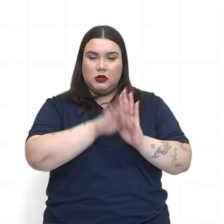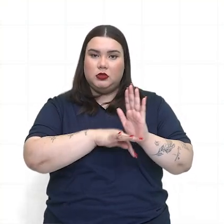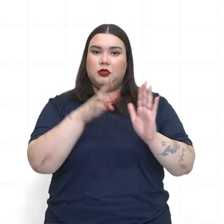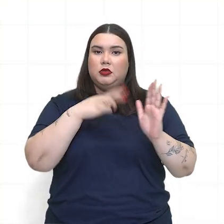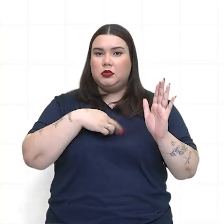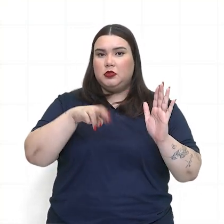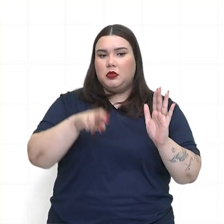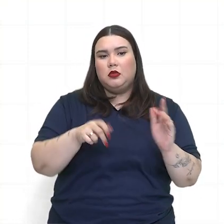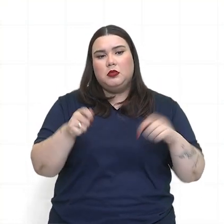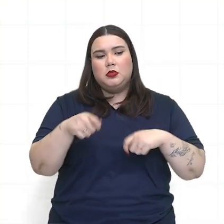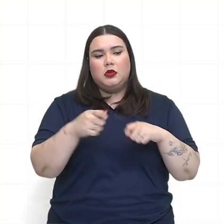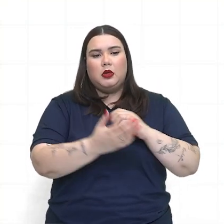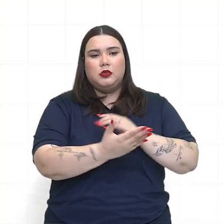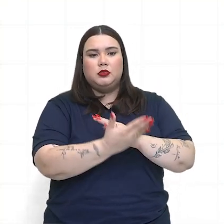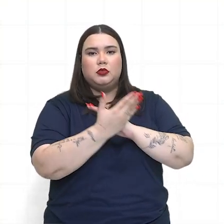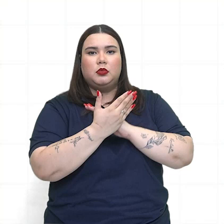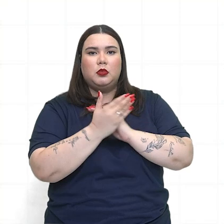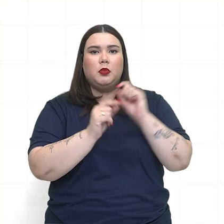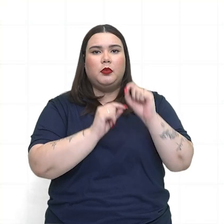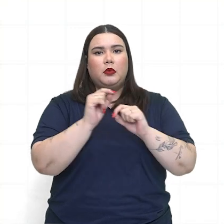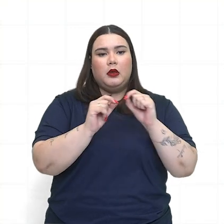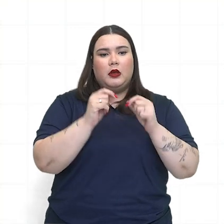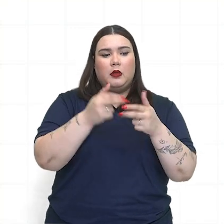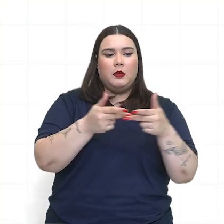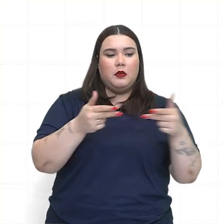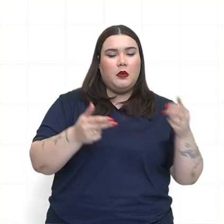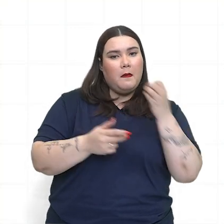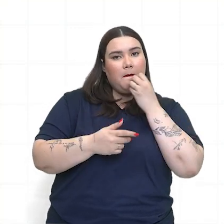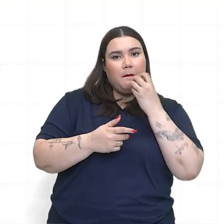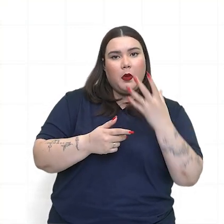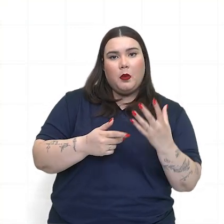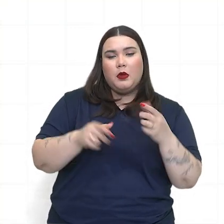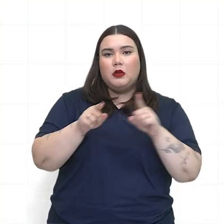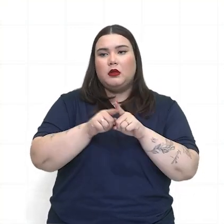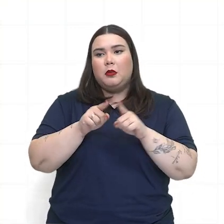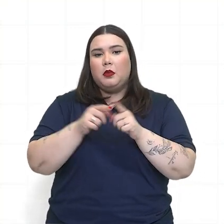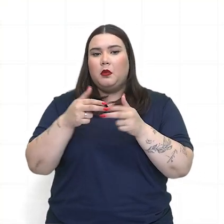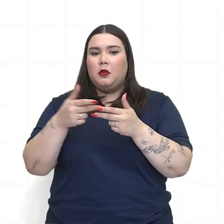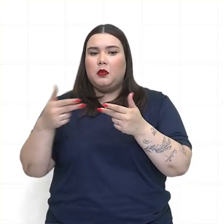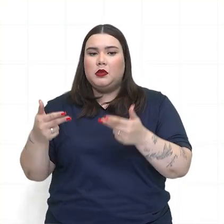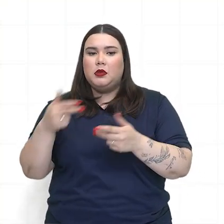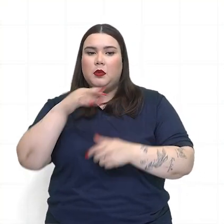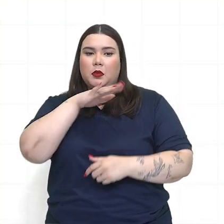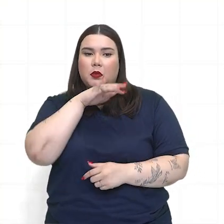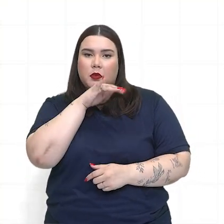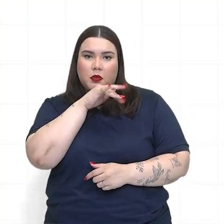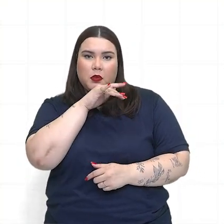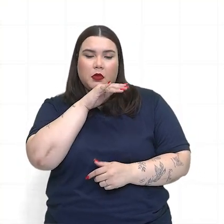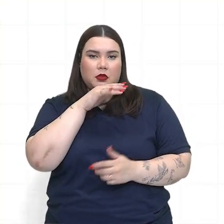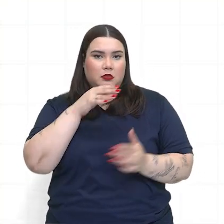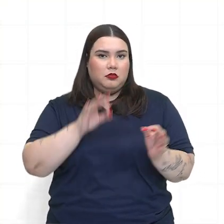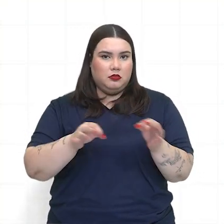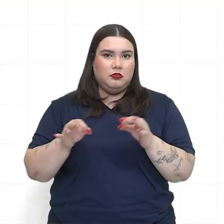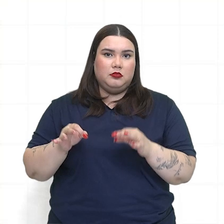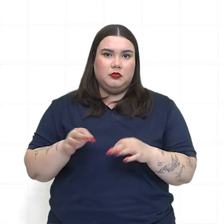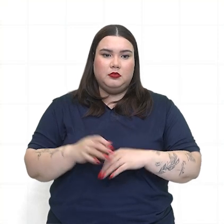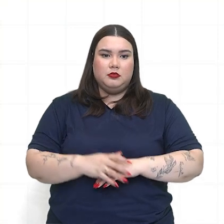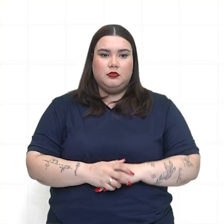uma orientação sobre o que é bom e o que não é tão bom, sobre o que é mal,